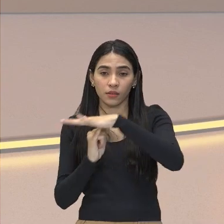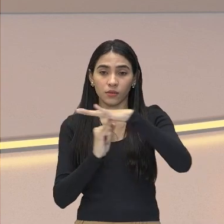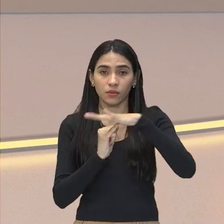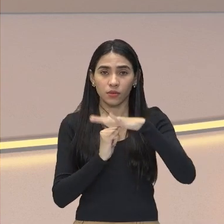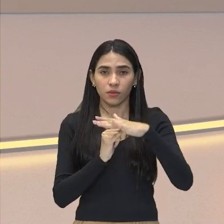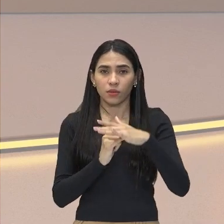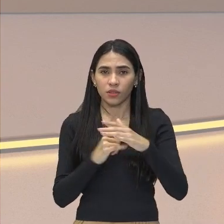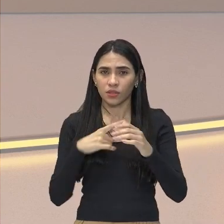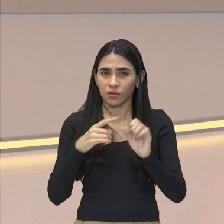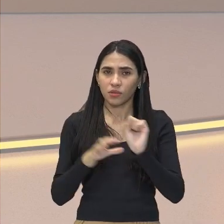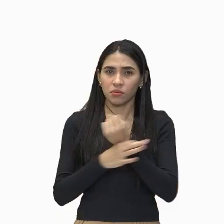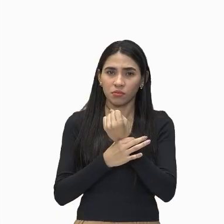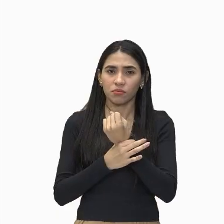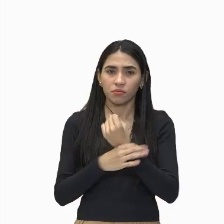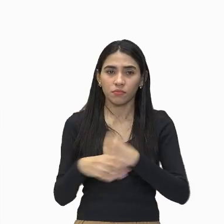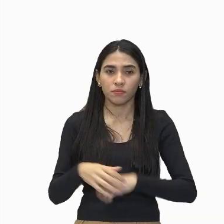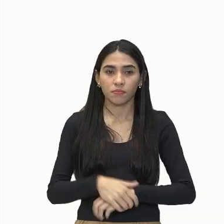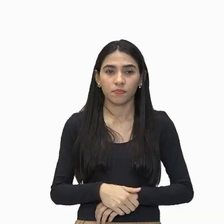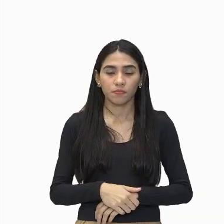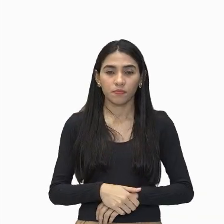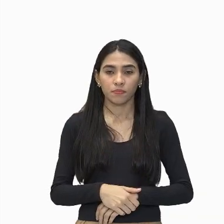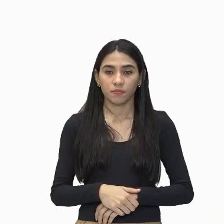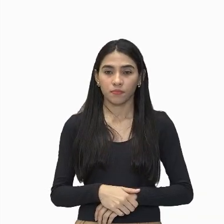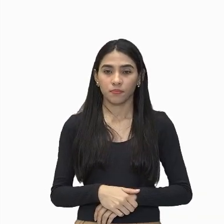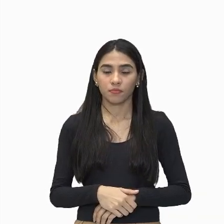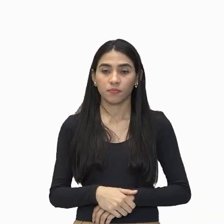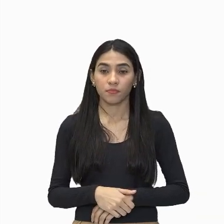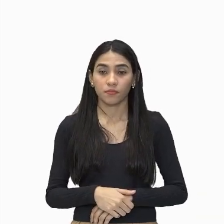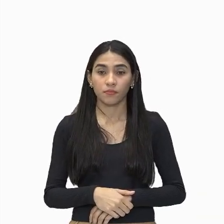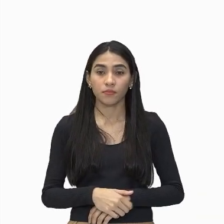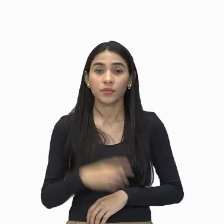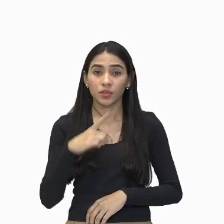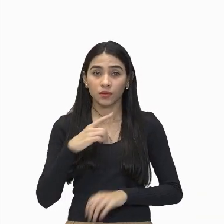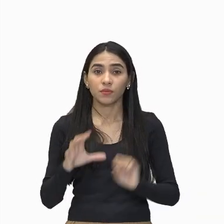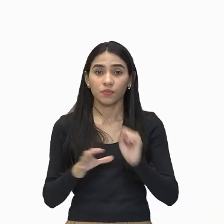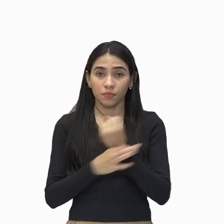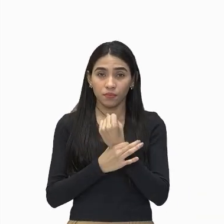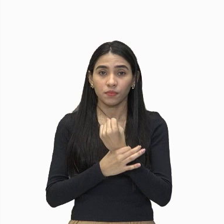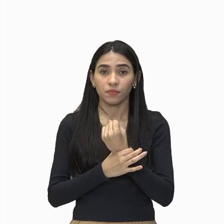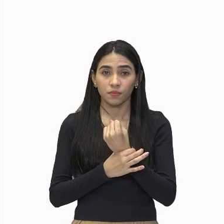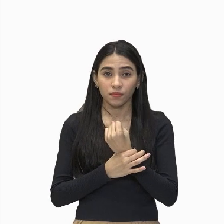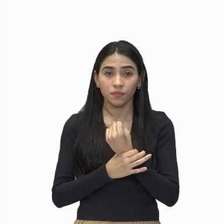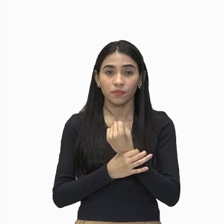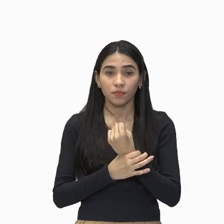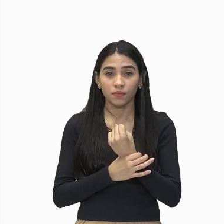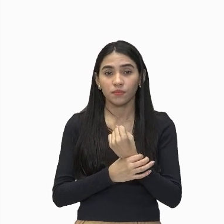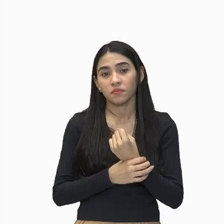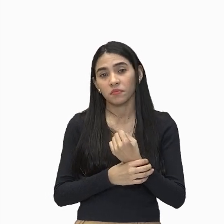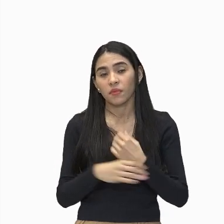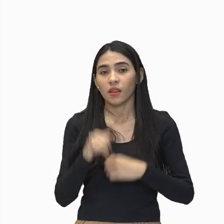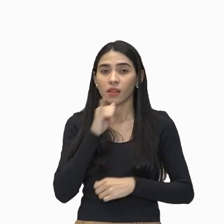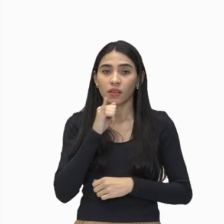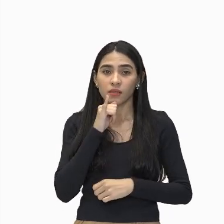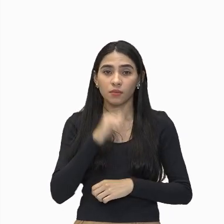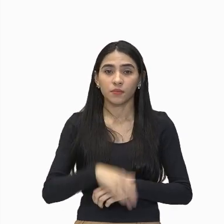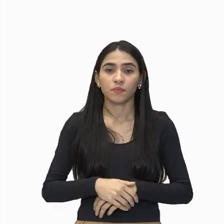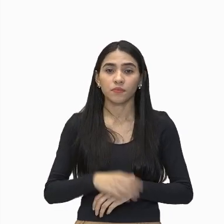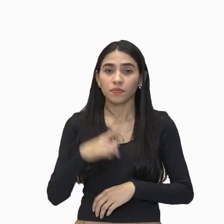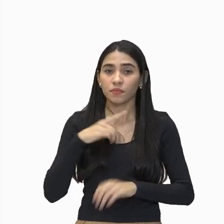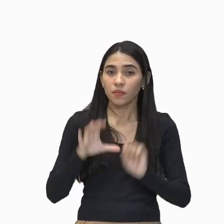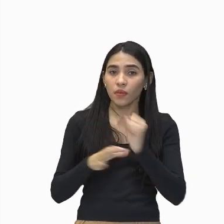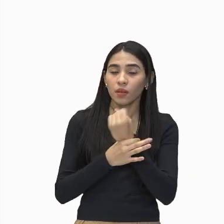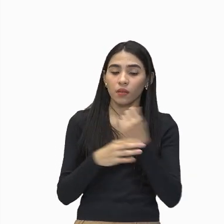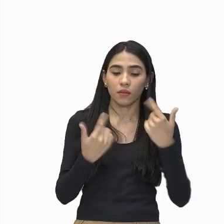eram firmes. Vamos ver aí o que acontecia? Elas eram firmes. Existia, por exemplo, a segurança